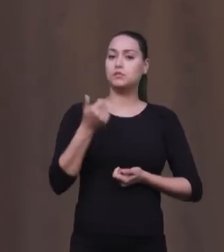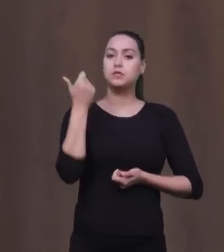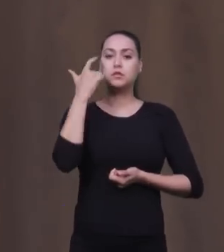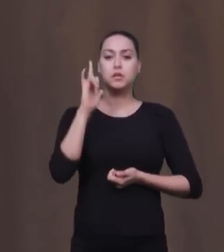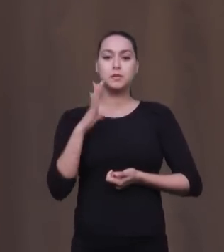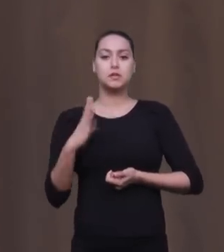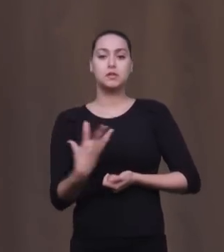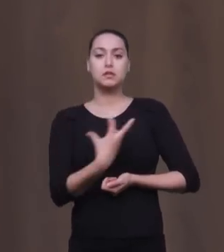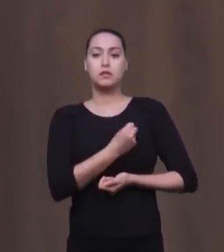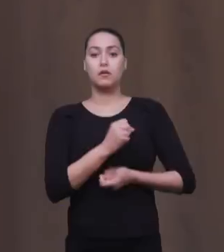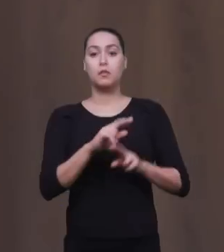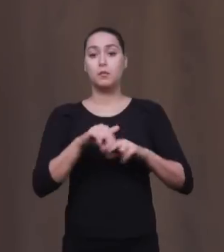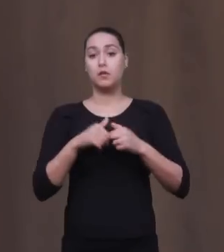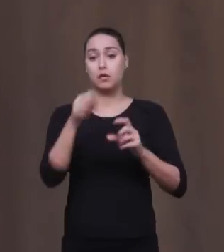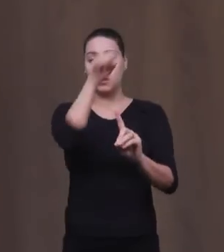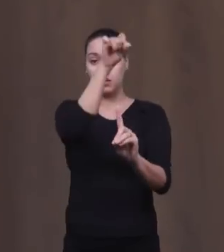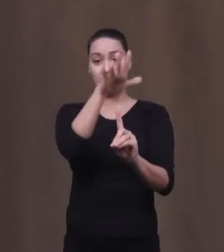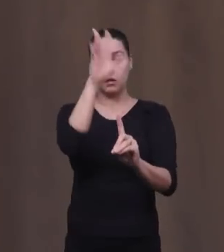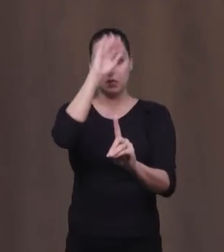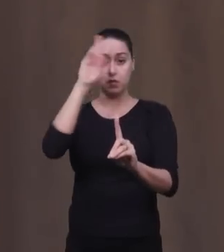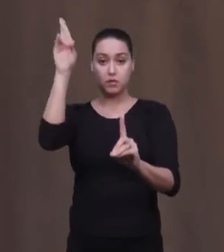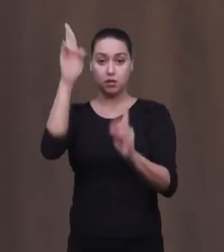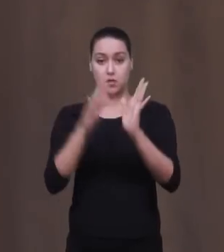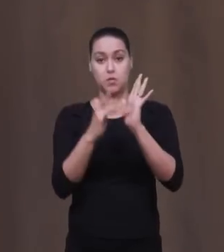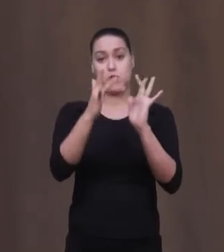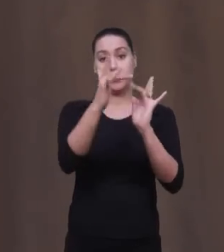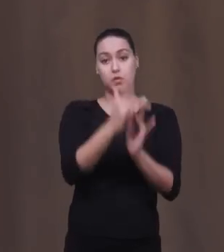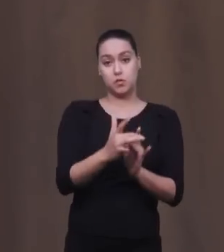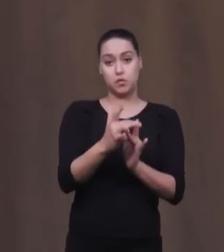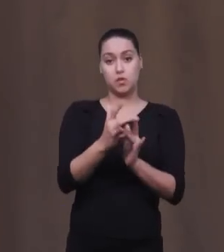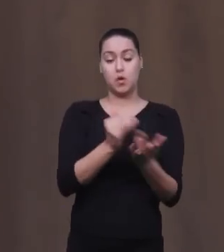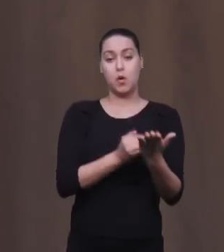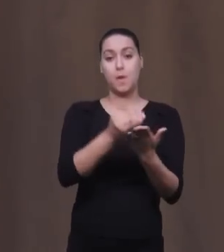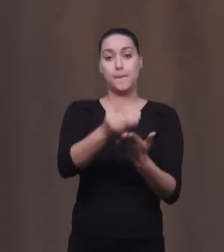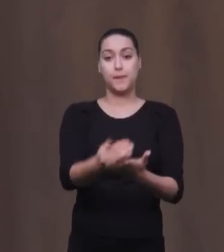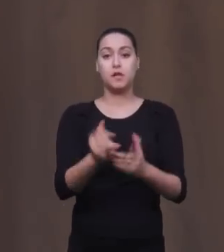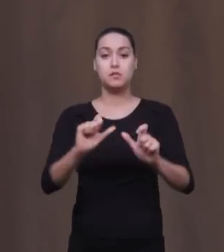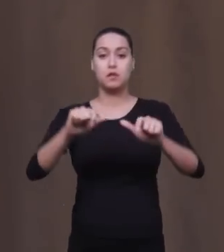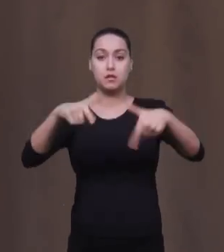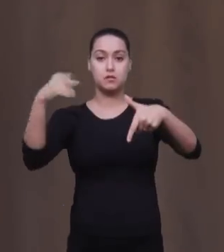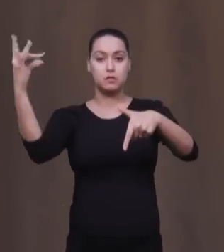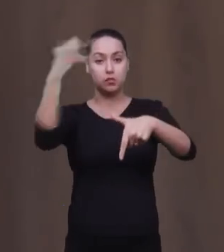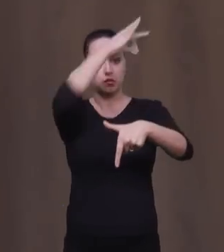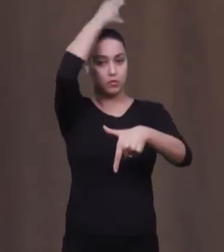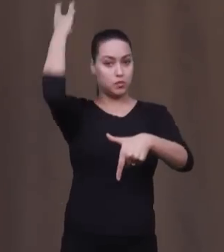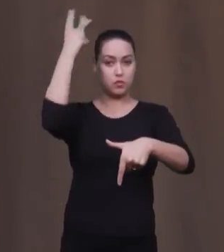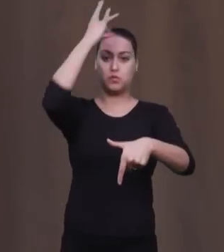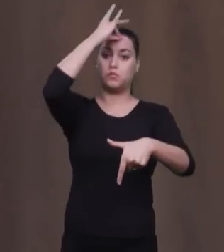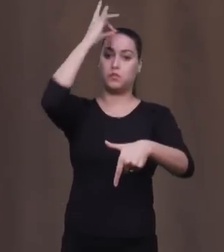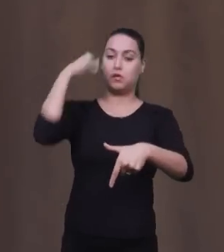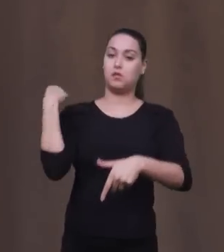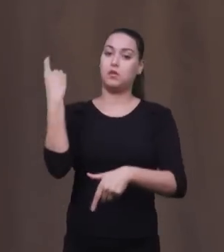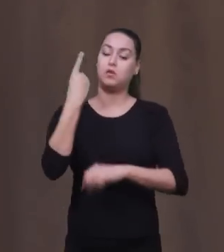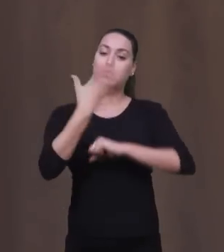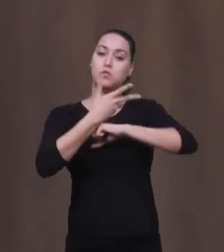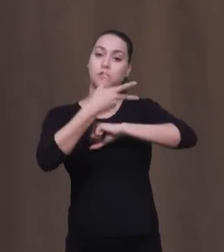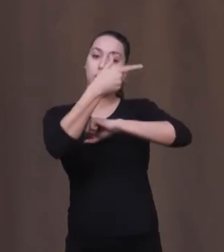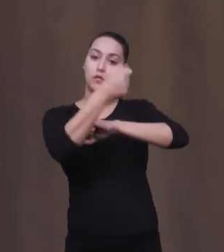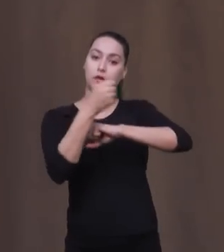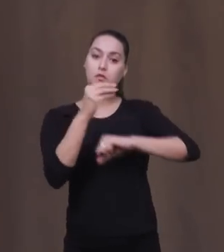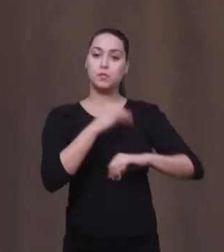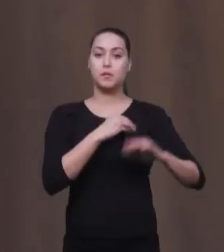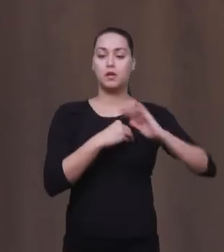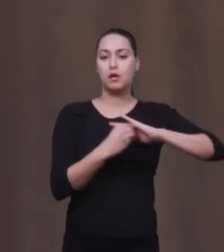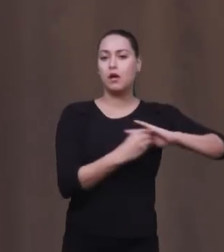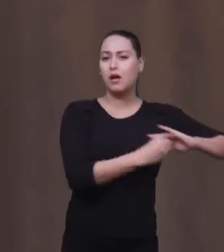pela graça do Senhor é algo que inicialmente é uma operação do Espírito Santo, que nos